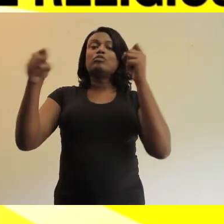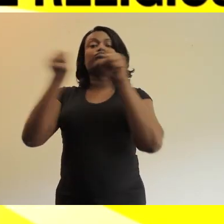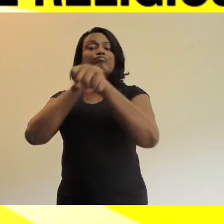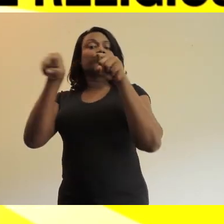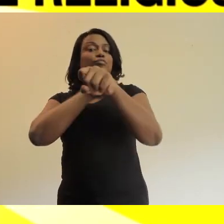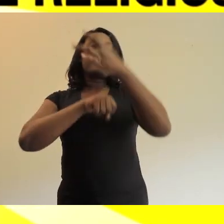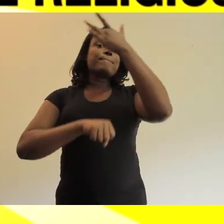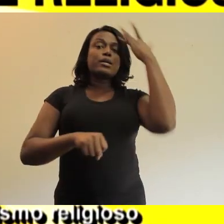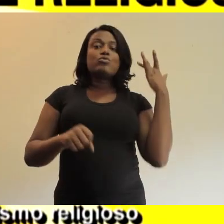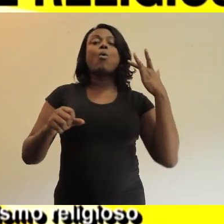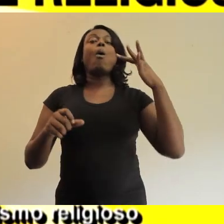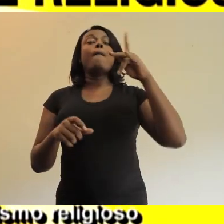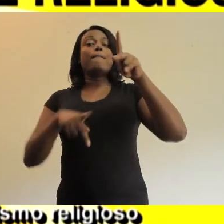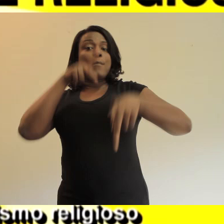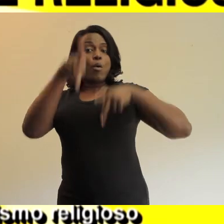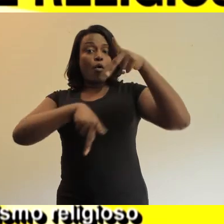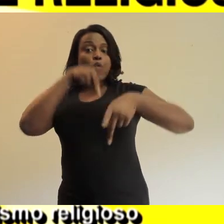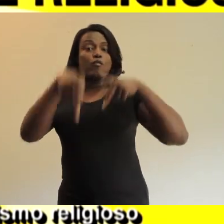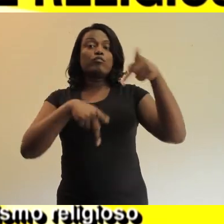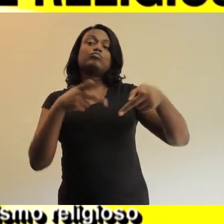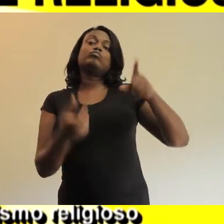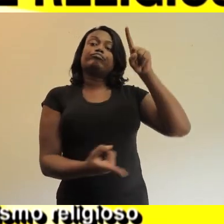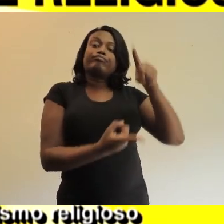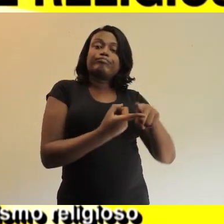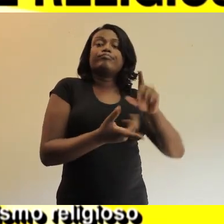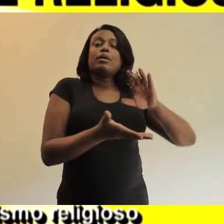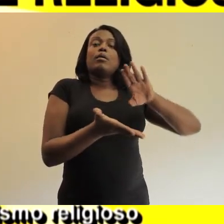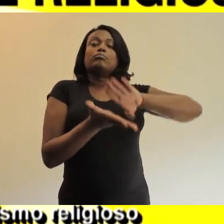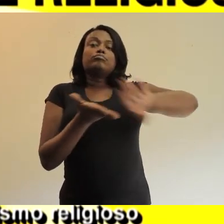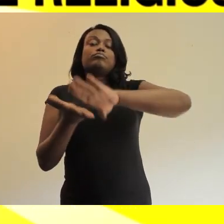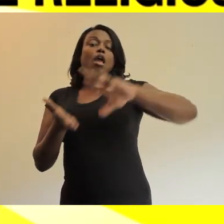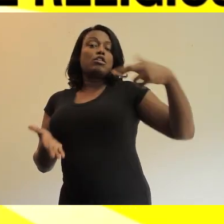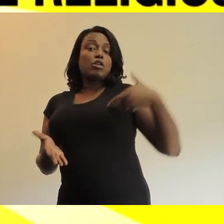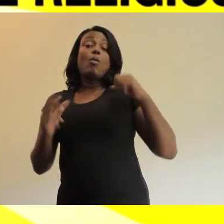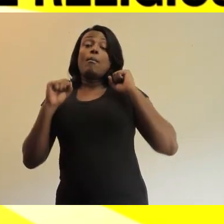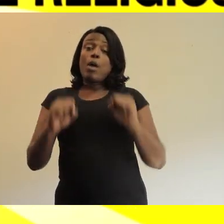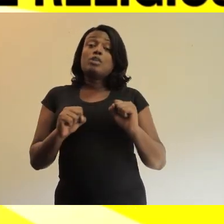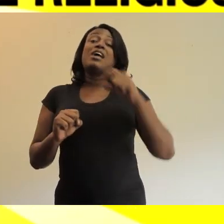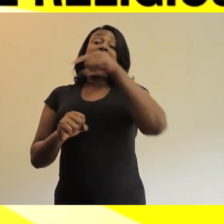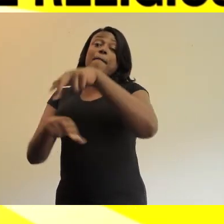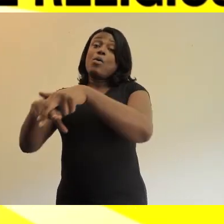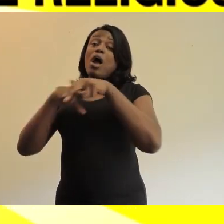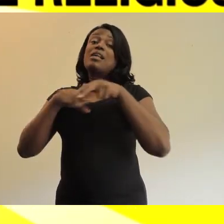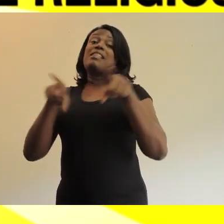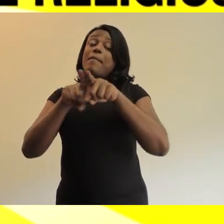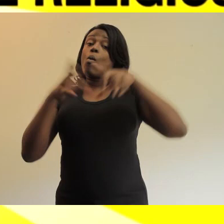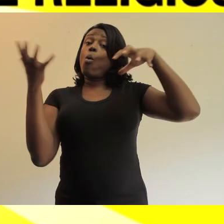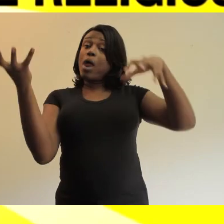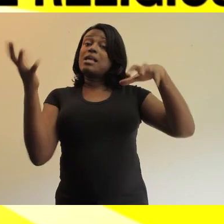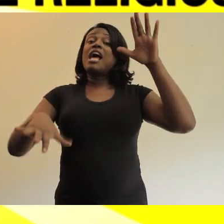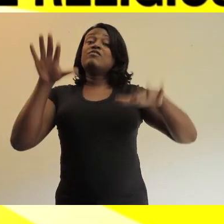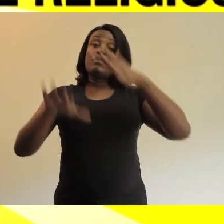crenças minoritárias essa violência também ocorre com o avanço do fundamentalismo religioso no próprio Congresso Nacional e na vida